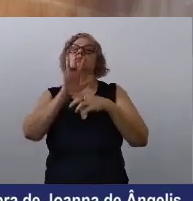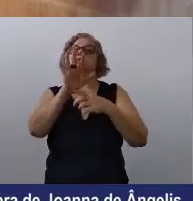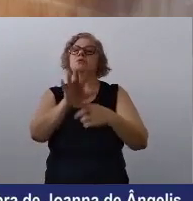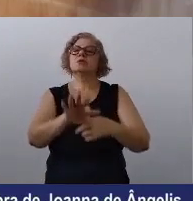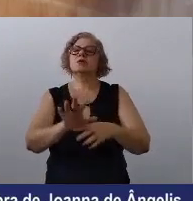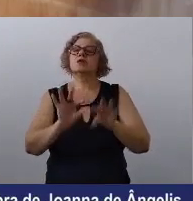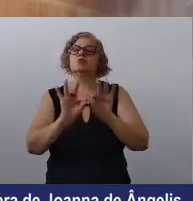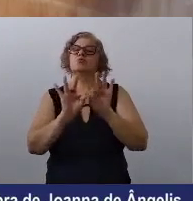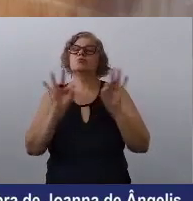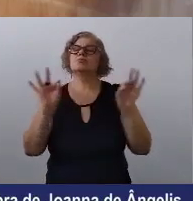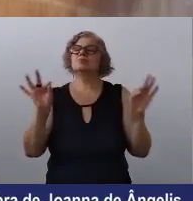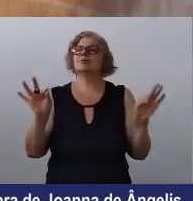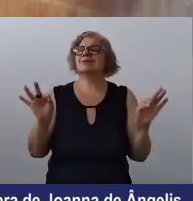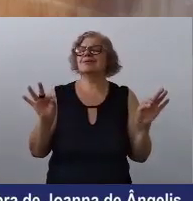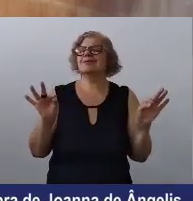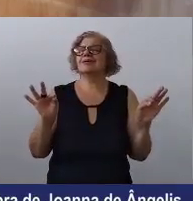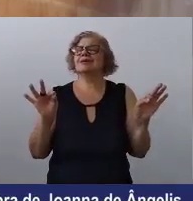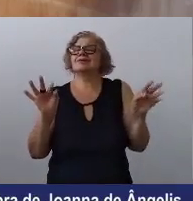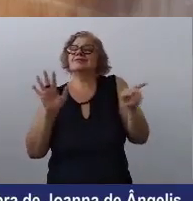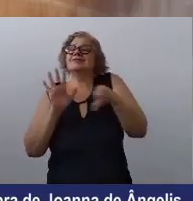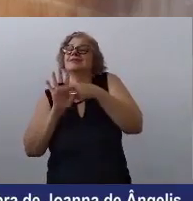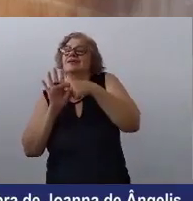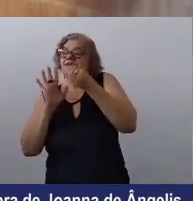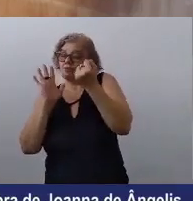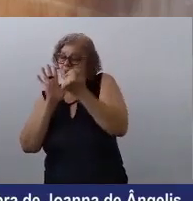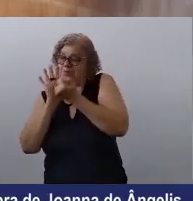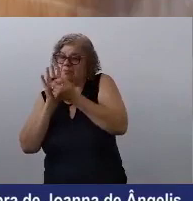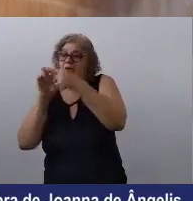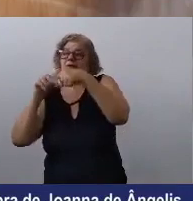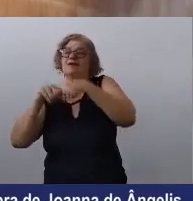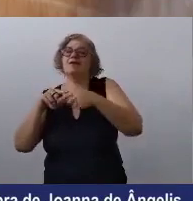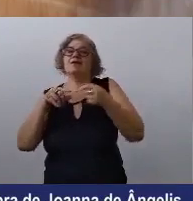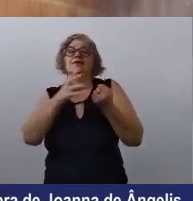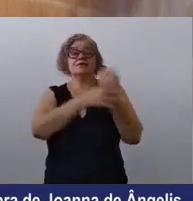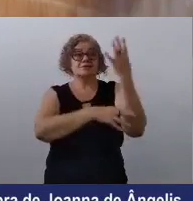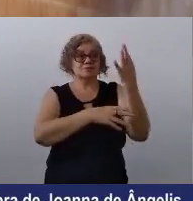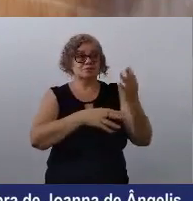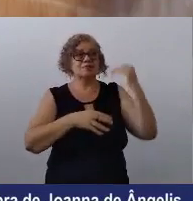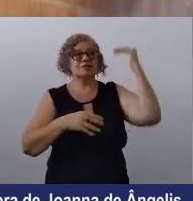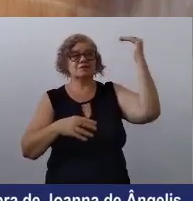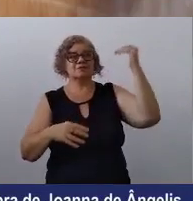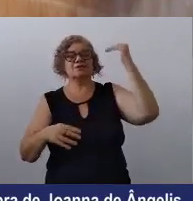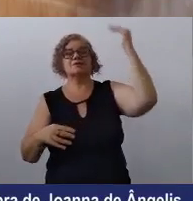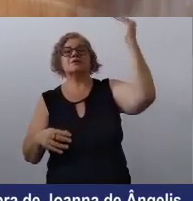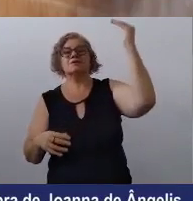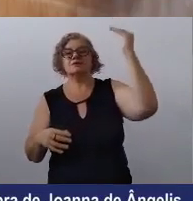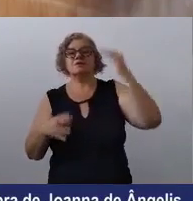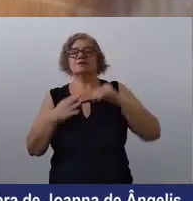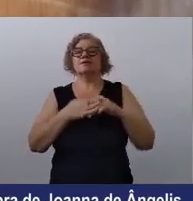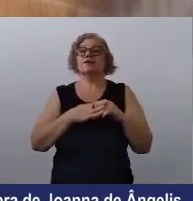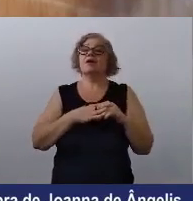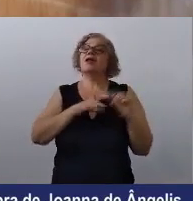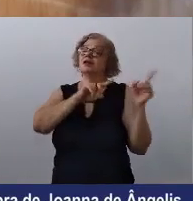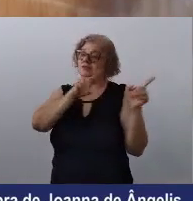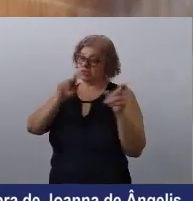humildade característica de espíritos mais elevados. Embora tenha sido considerado uma